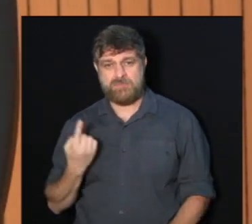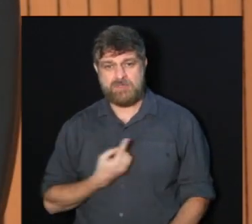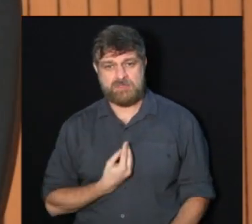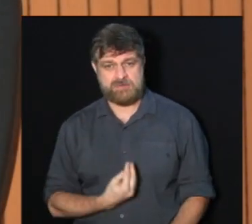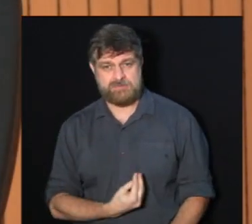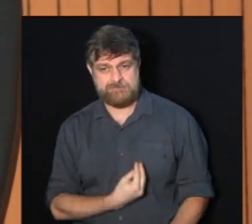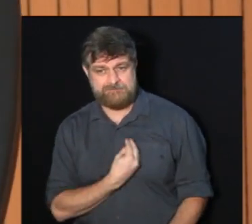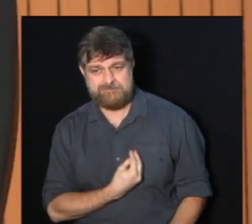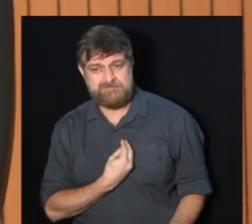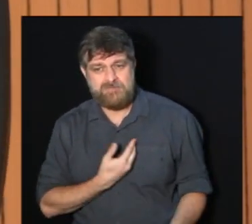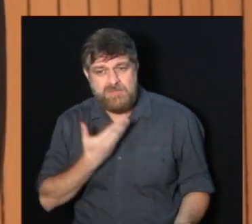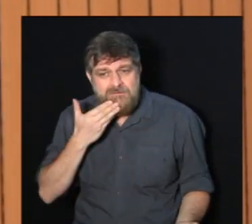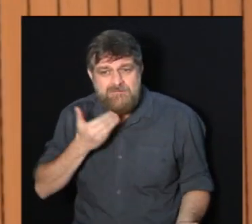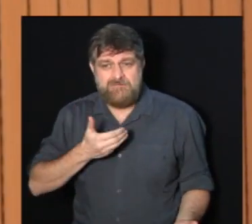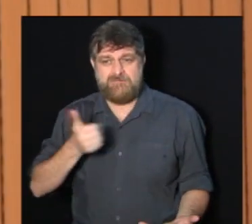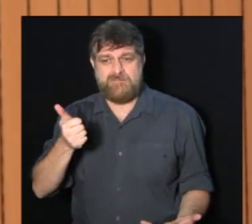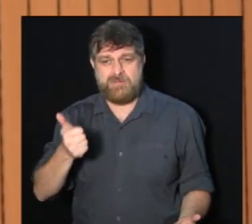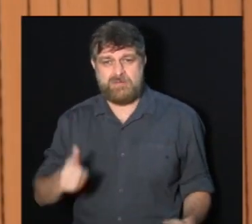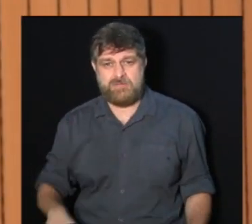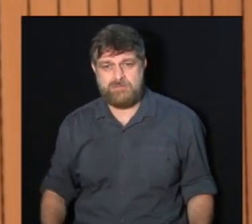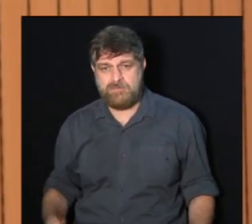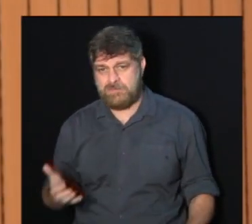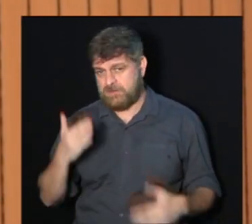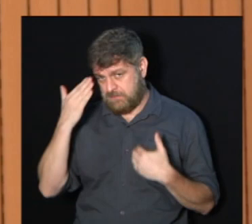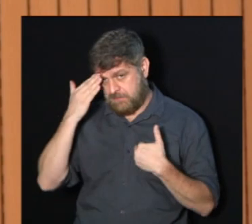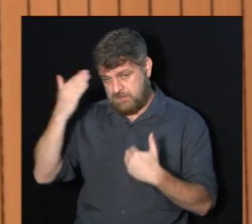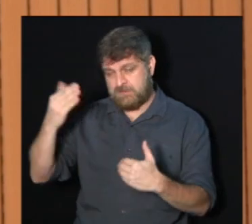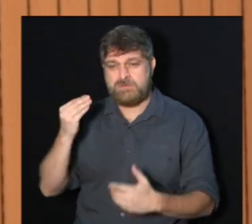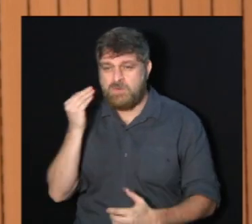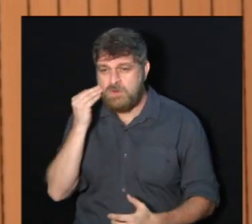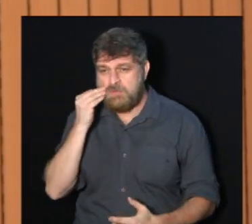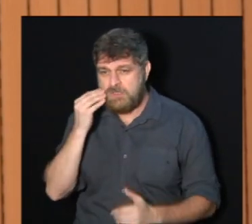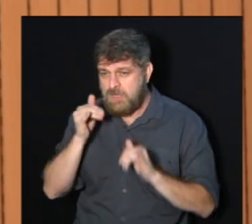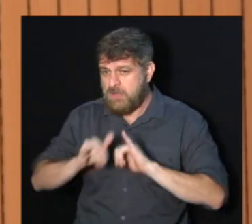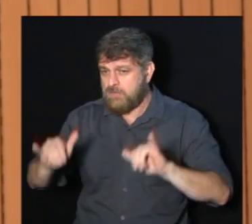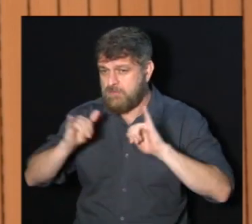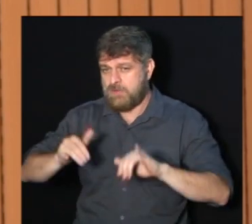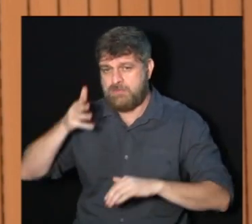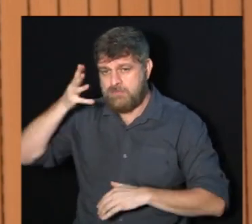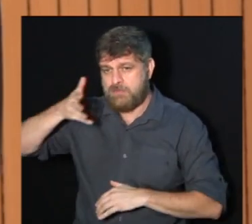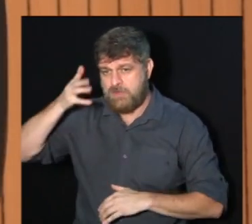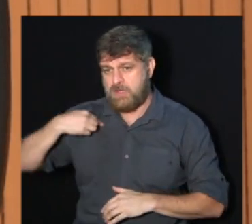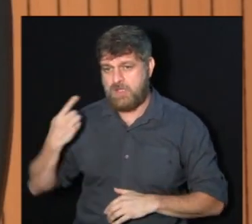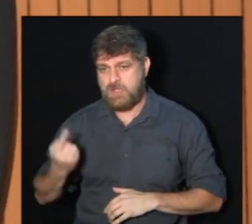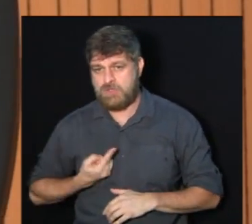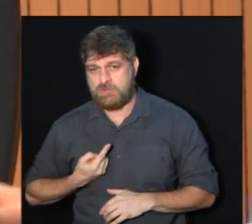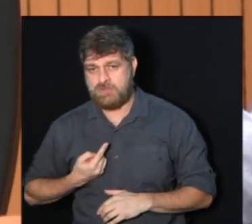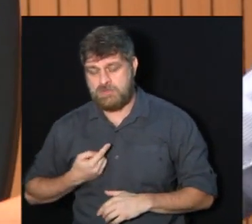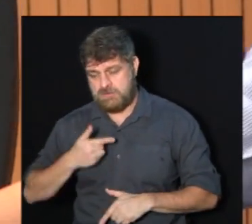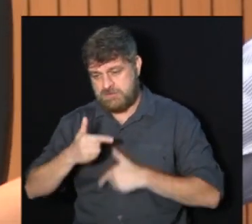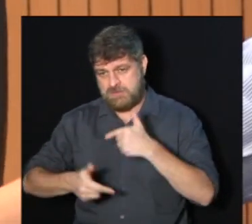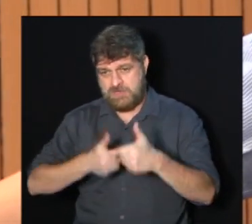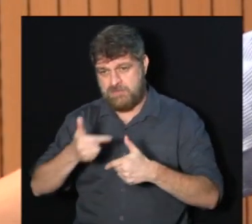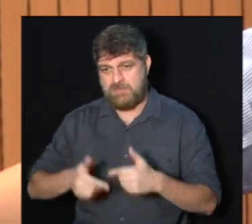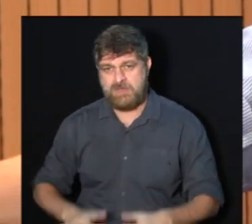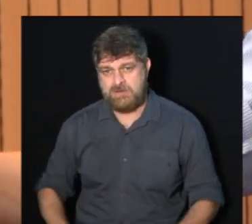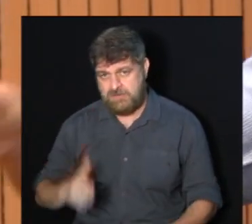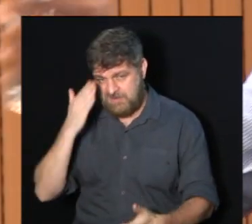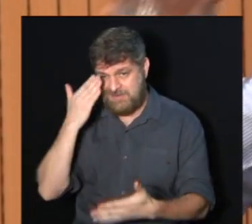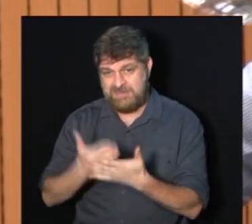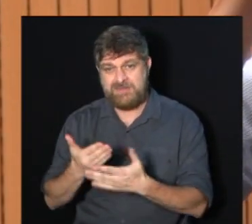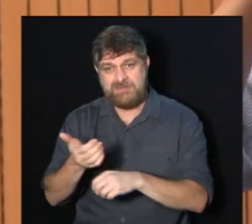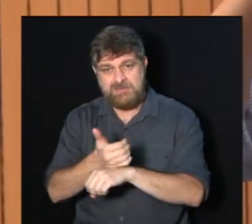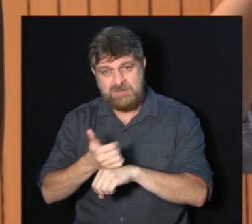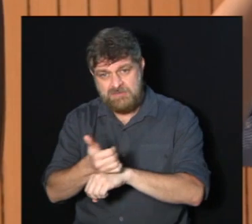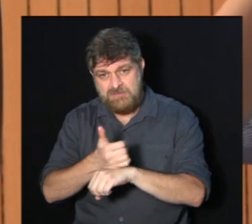inativo, né? Então, é isso. Eu agradeço a oportunidade de conseguir falar um pouquinho do nosso raciocínio. Acredito que podem ter outros profissionais que não